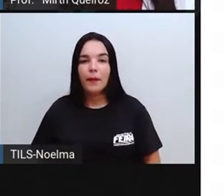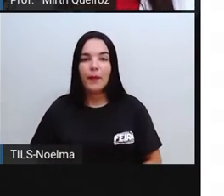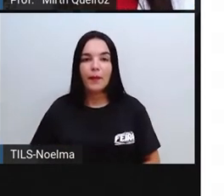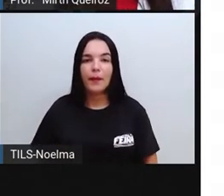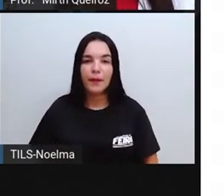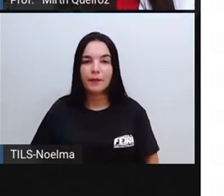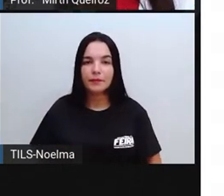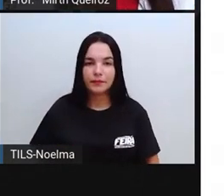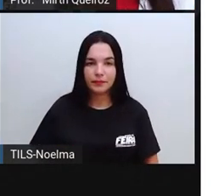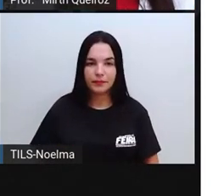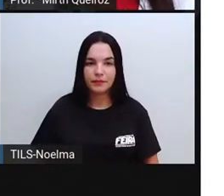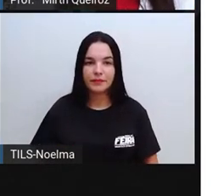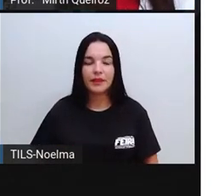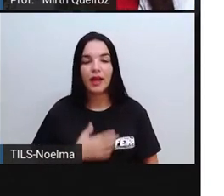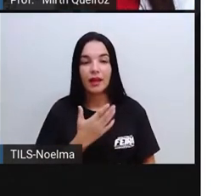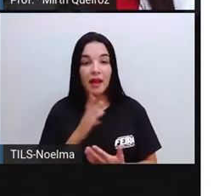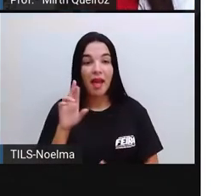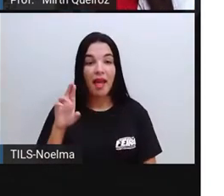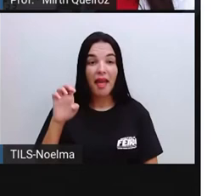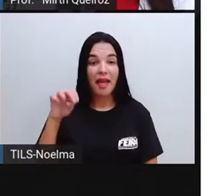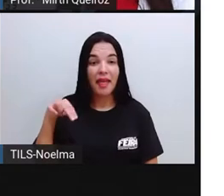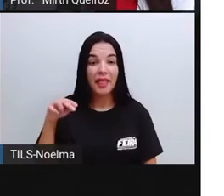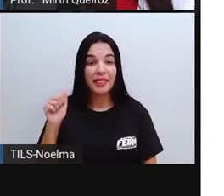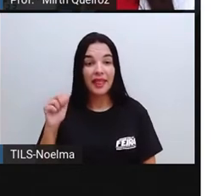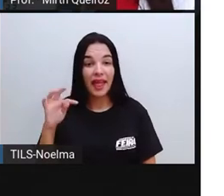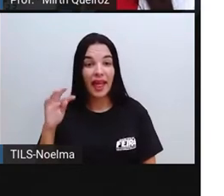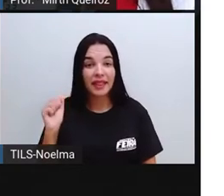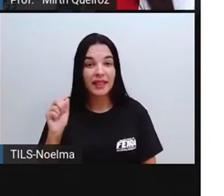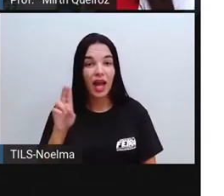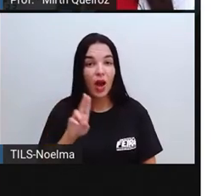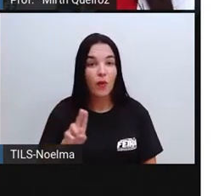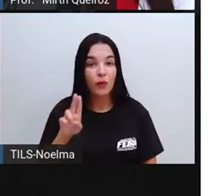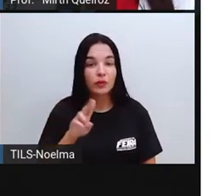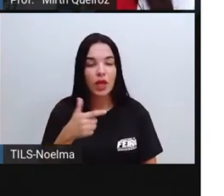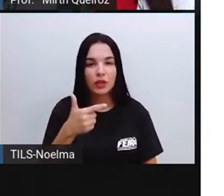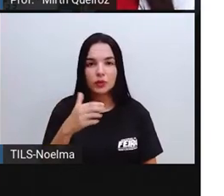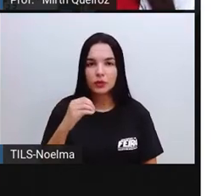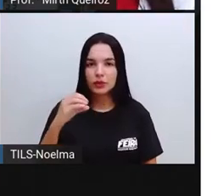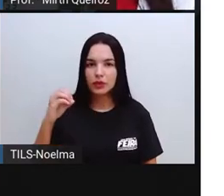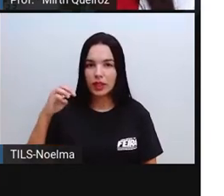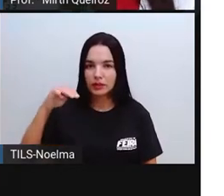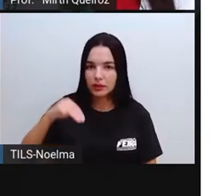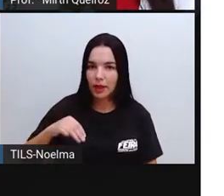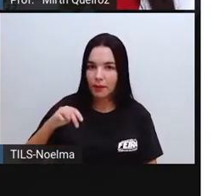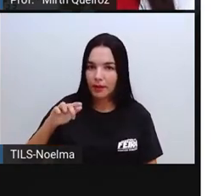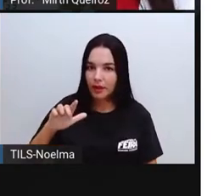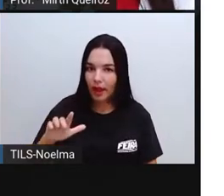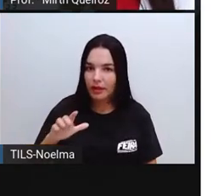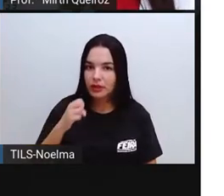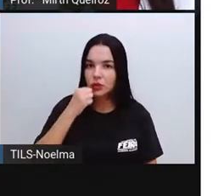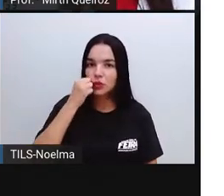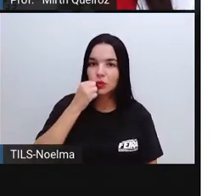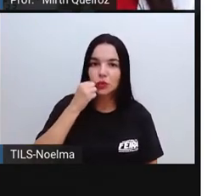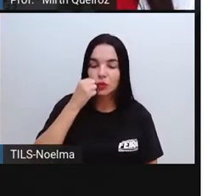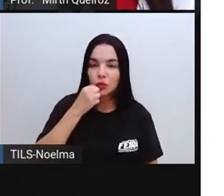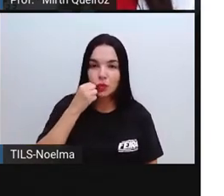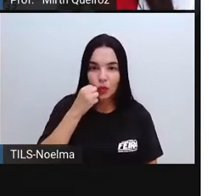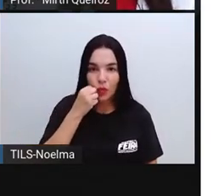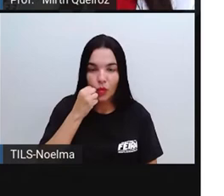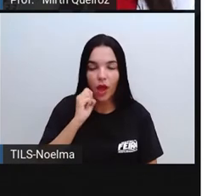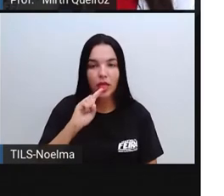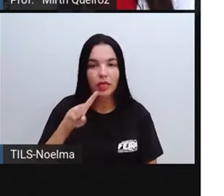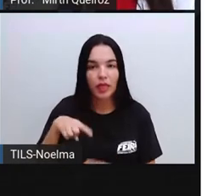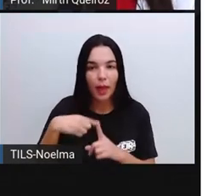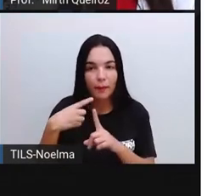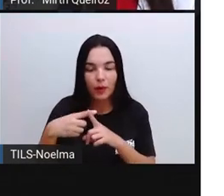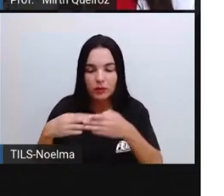Renata usa 200 ml de suco concentrado e completa com água para fazer 1 litro de